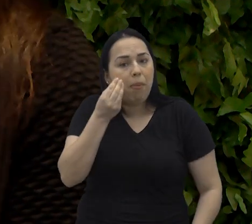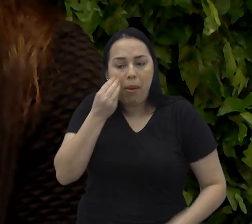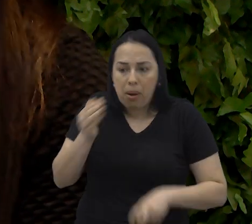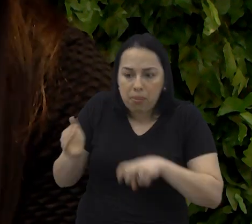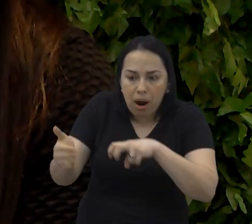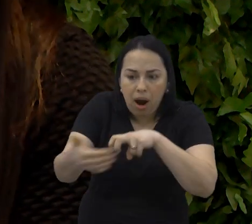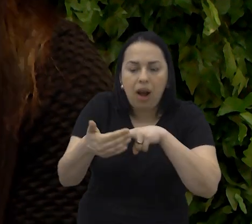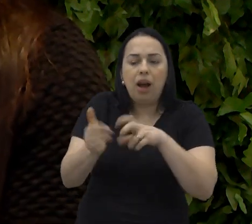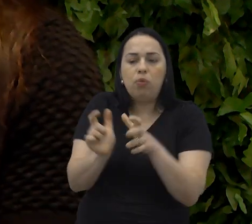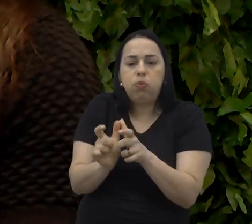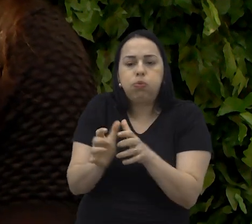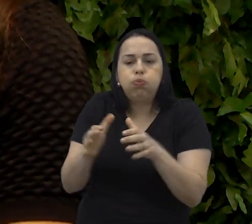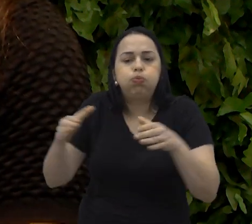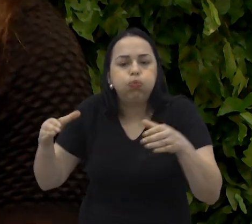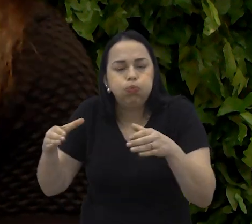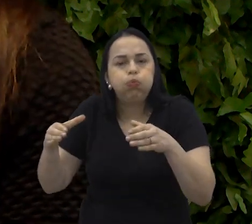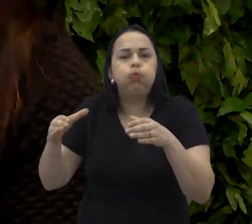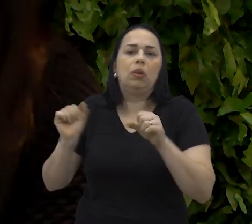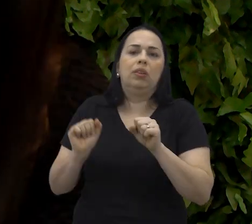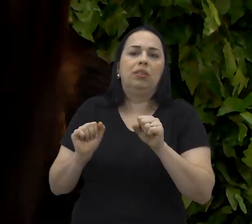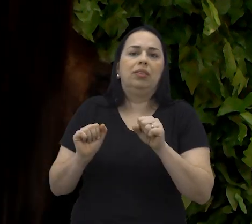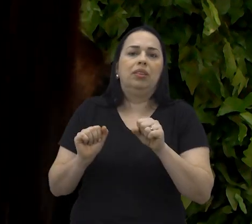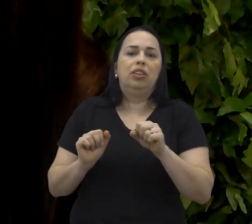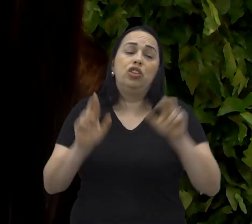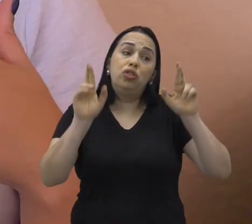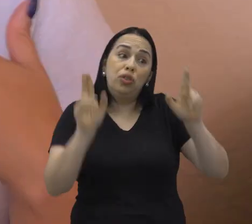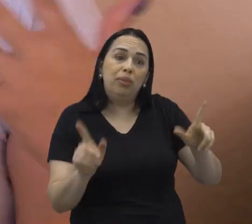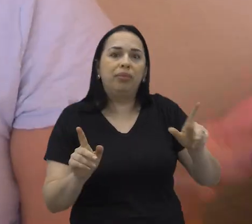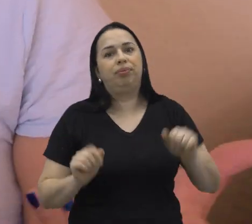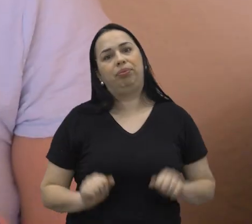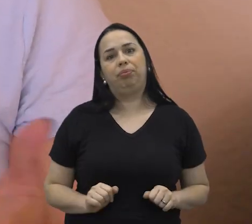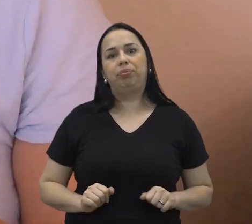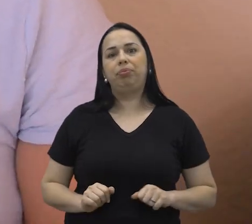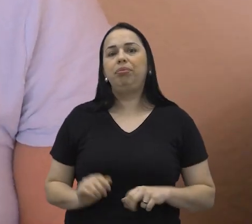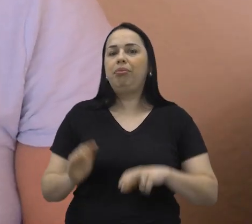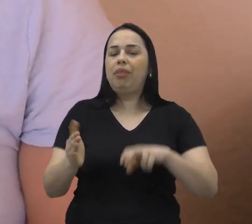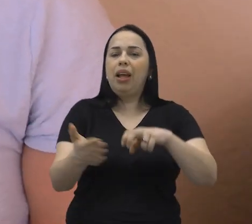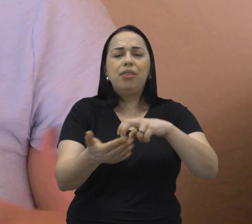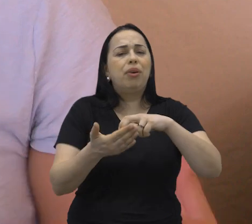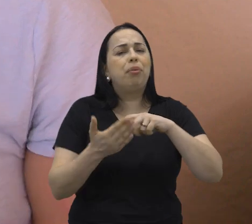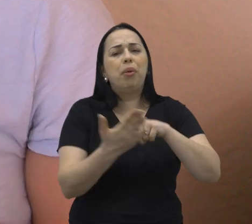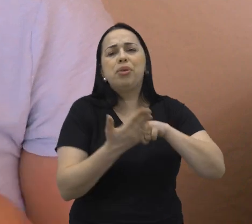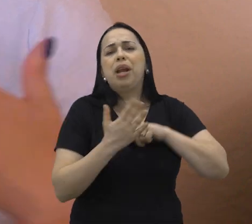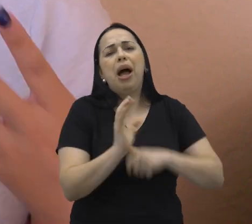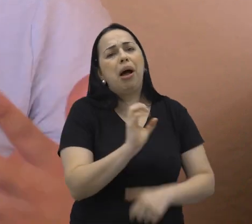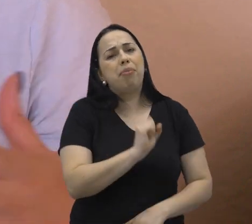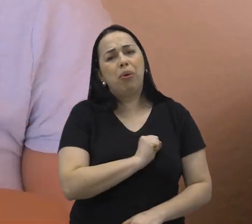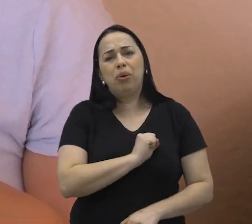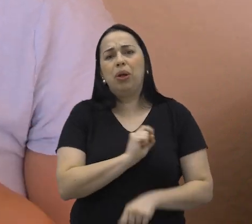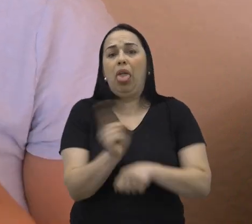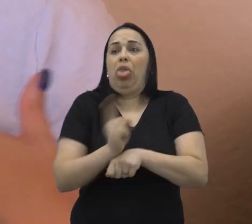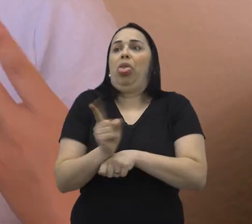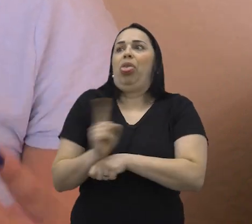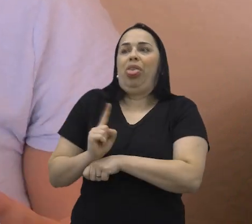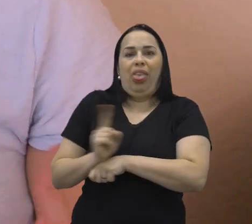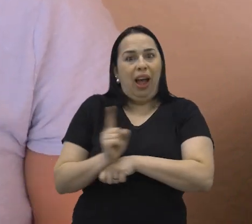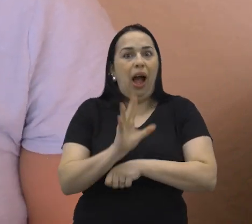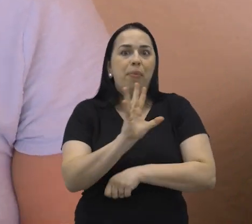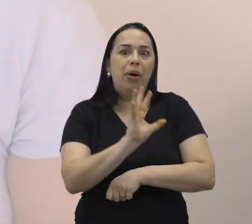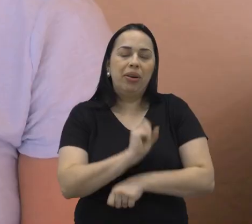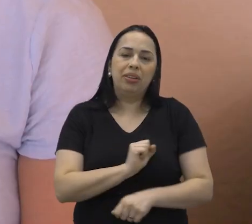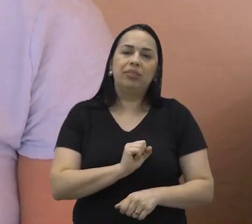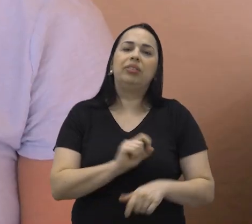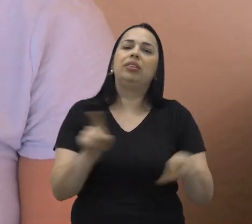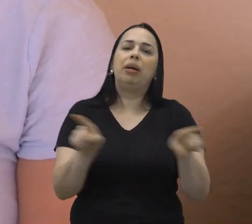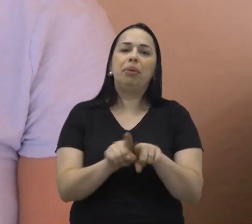para animais adultos, para animais assim fora do padrão. Eles vão te dar o amor incondicional independente, e às vezes até mais, né?